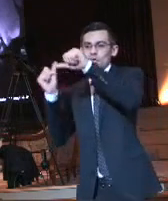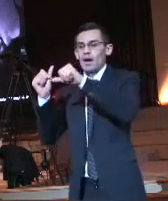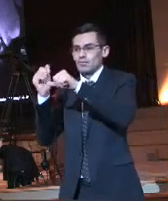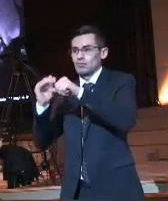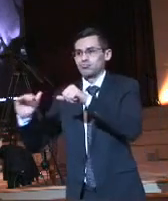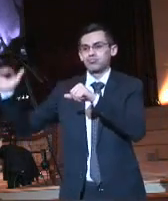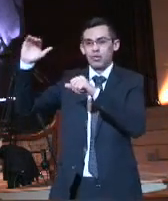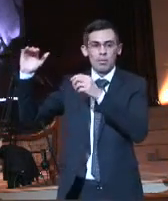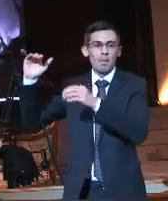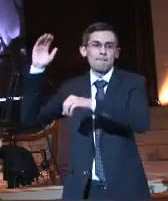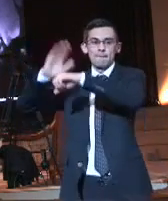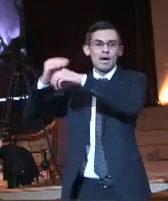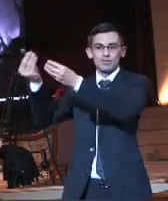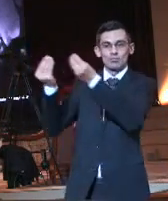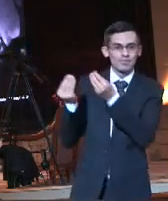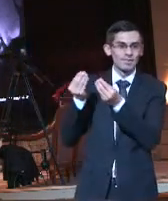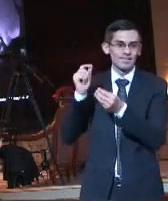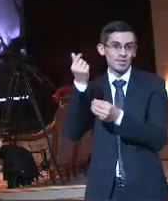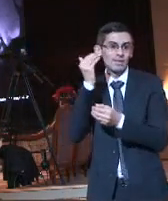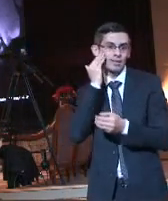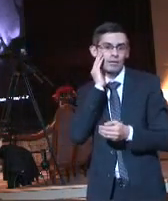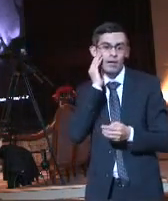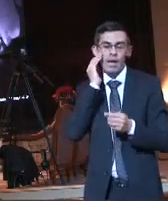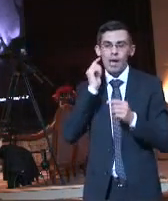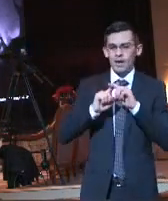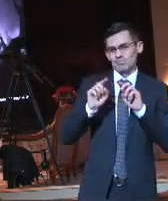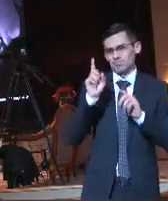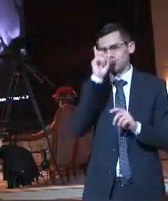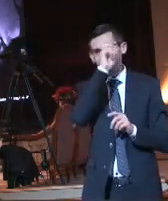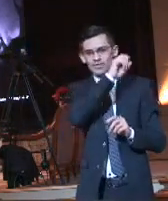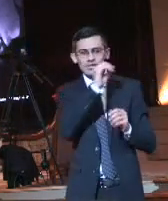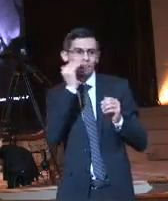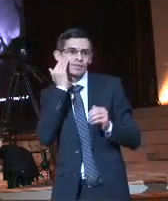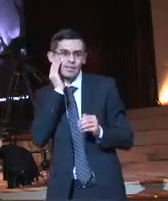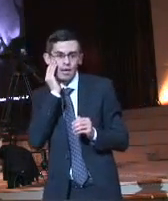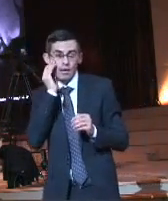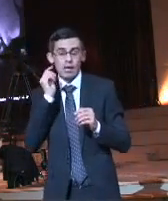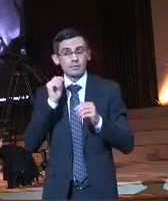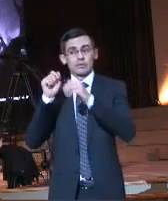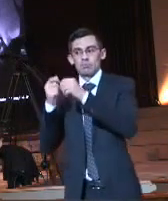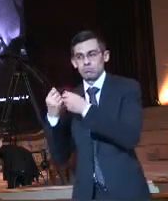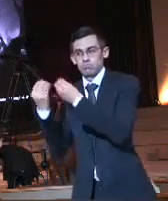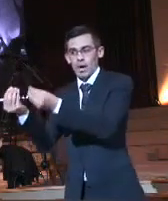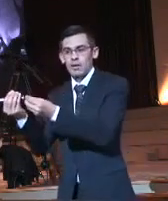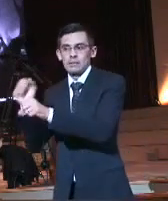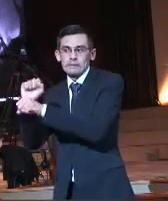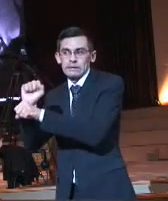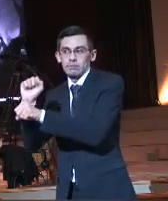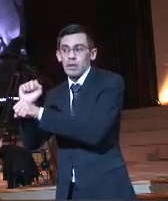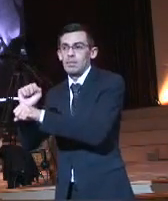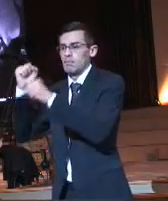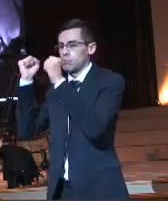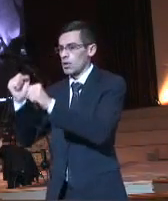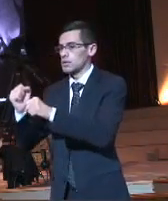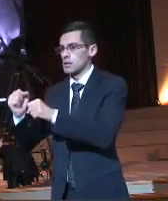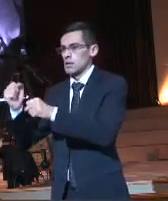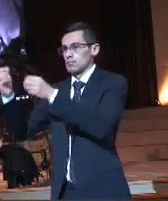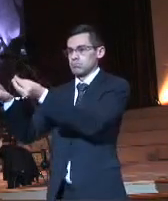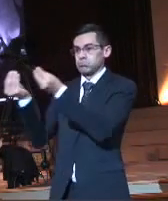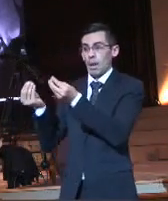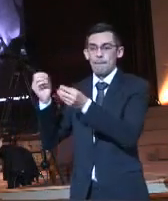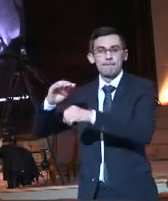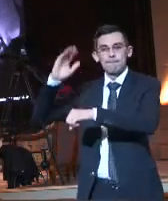se ele é mais perigoso ou menos perigoso, tá? Você pode ganhar mais ou menos. Então, digamos assim, se o teu chute